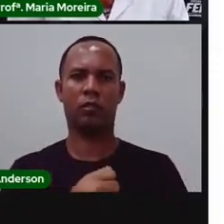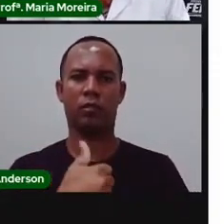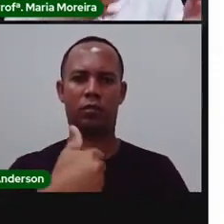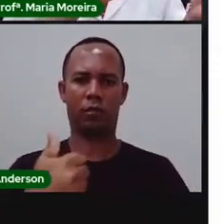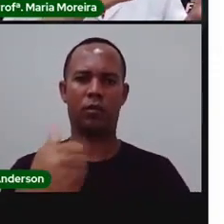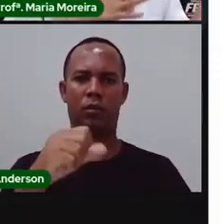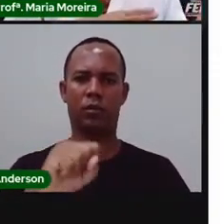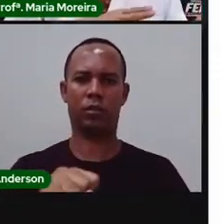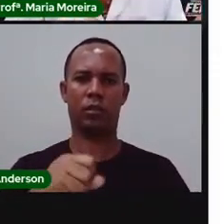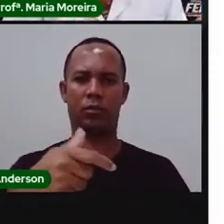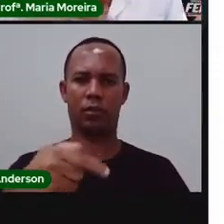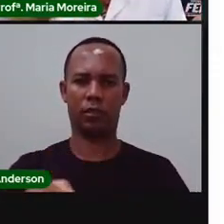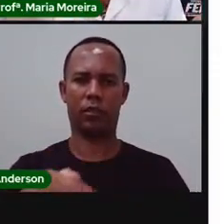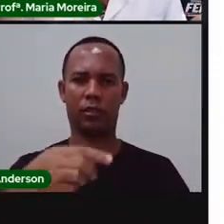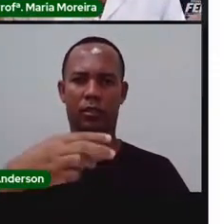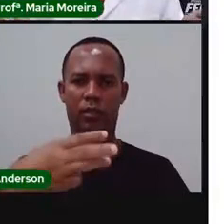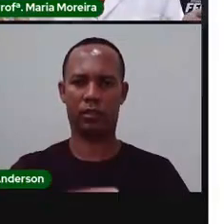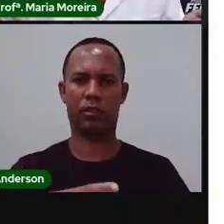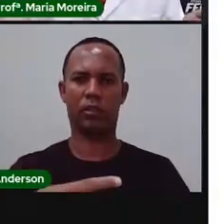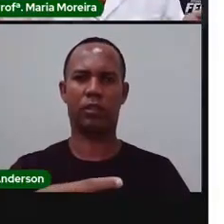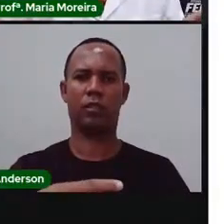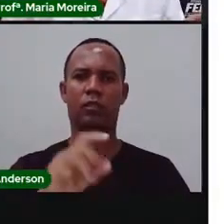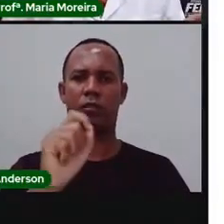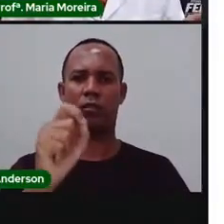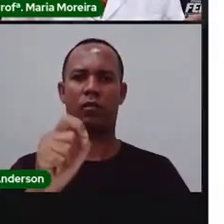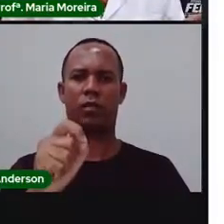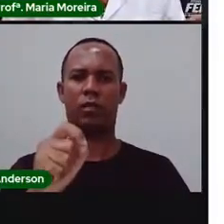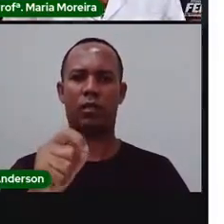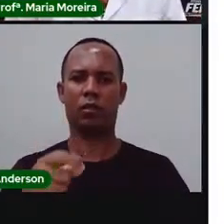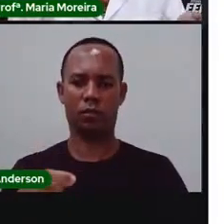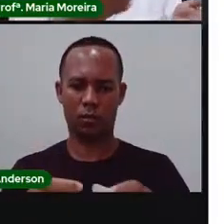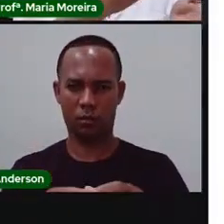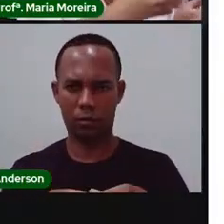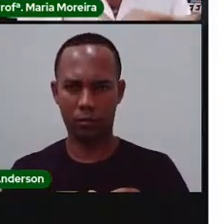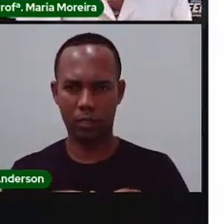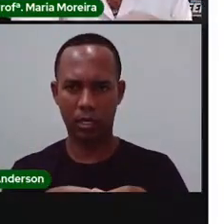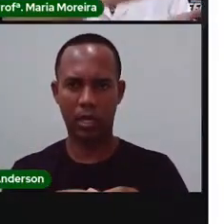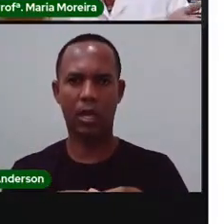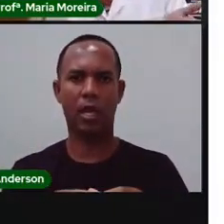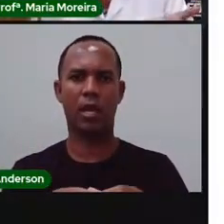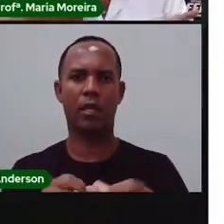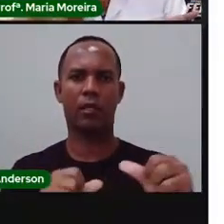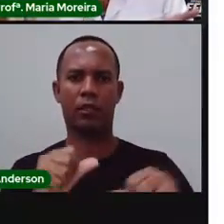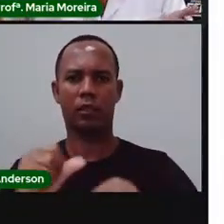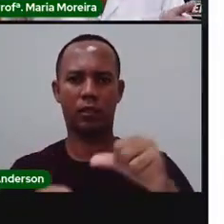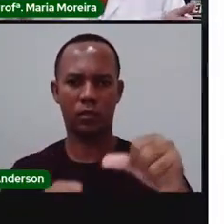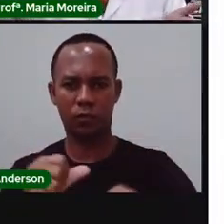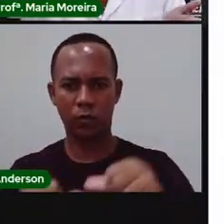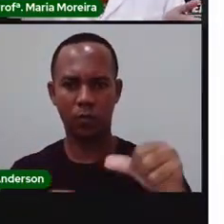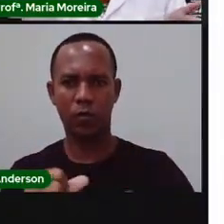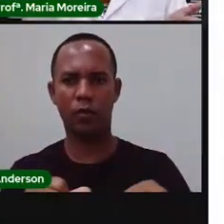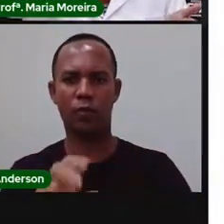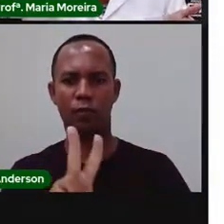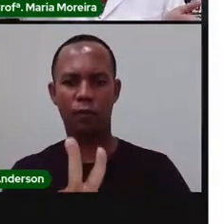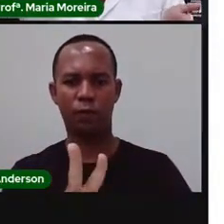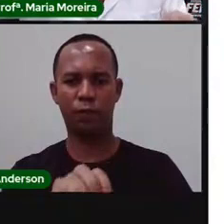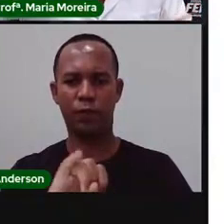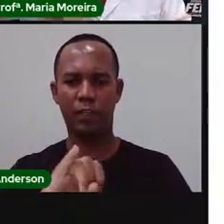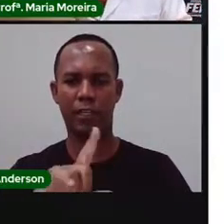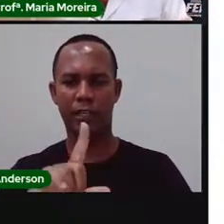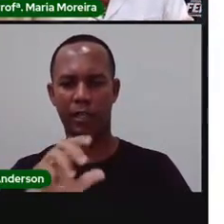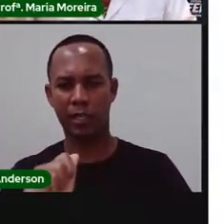18 de setembro de 1873, o que era vila passa a ser cidade, né? Saiu de povoado, foi para vila e de vila passou a